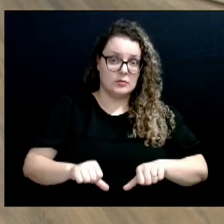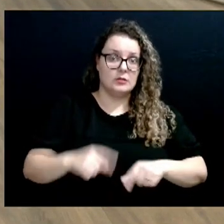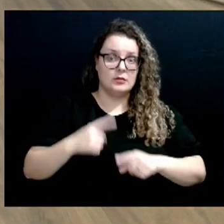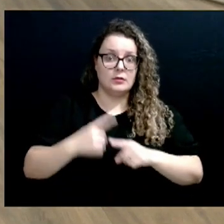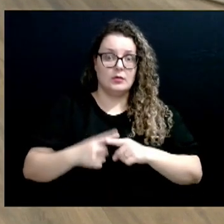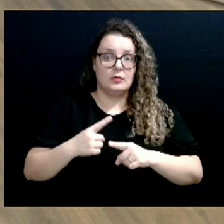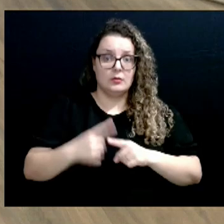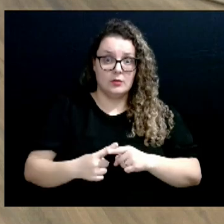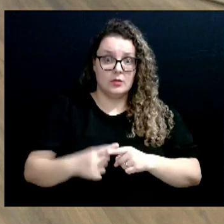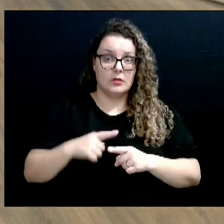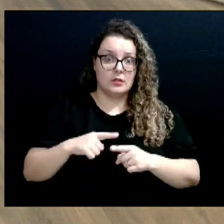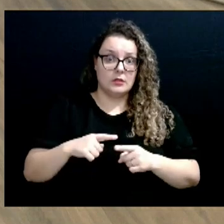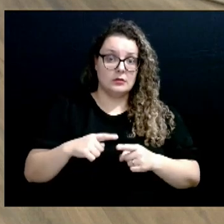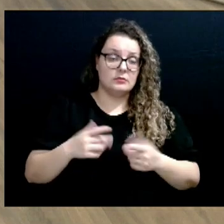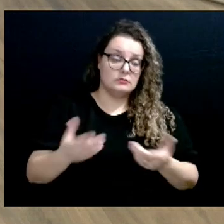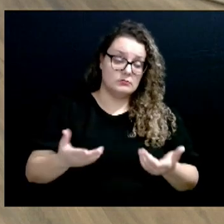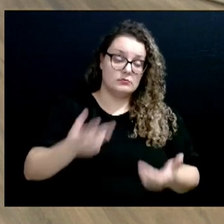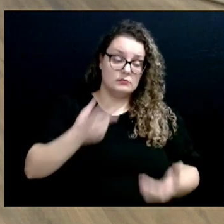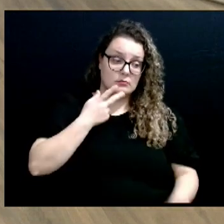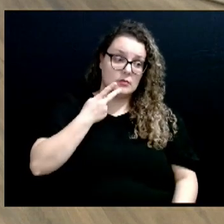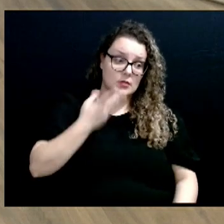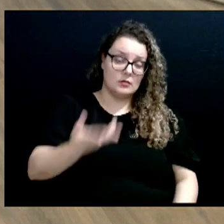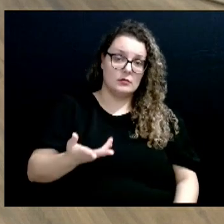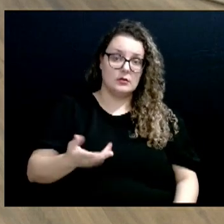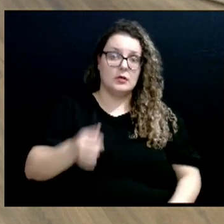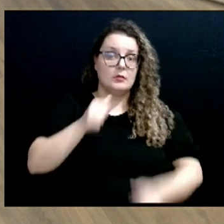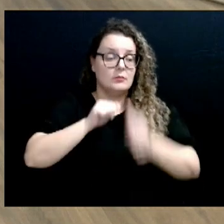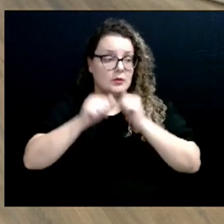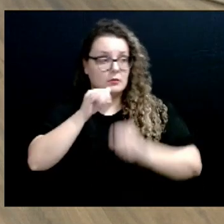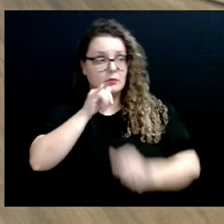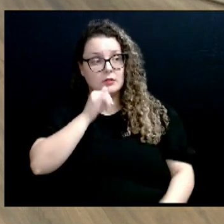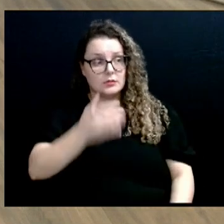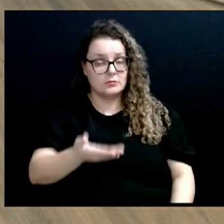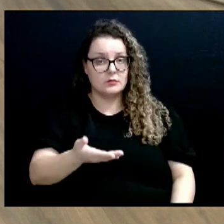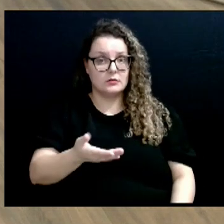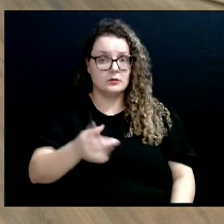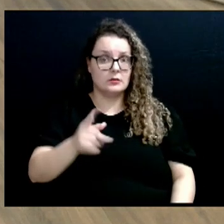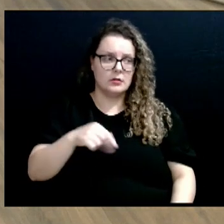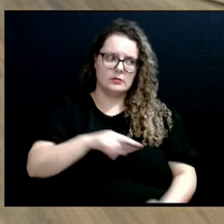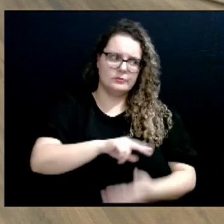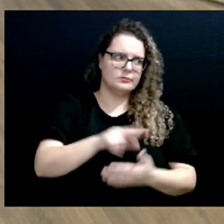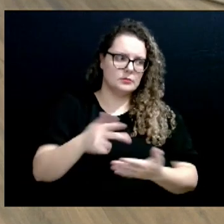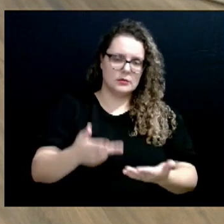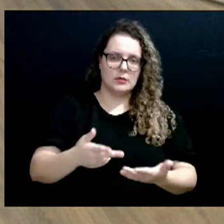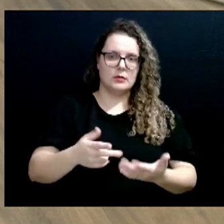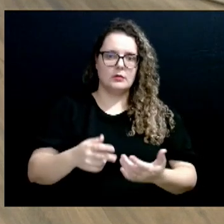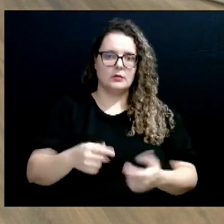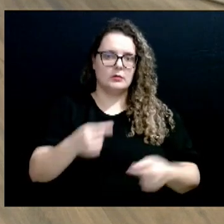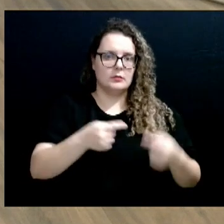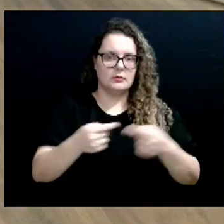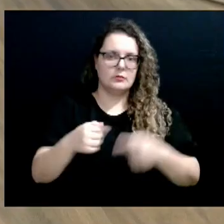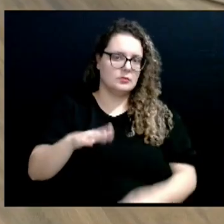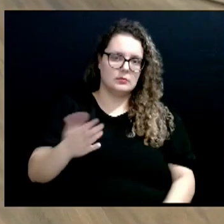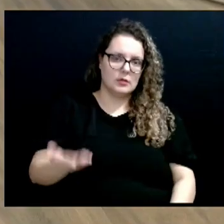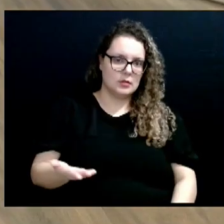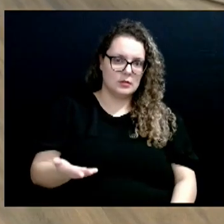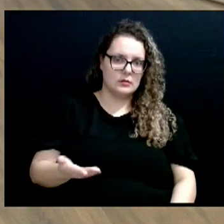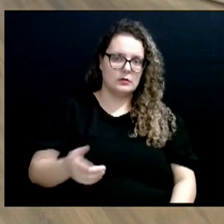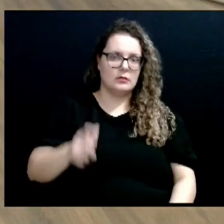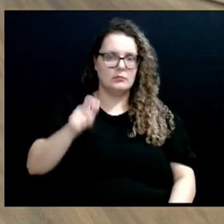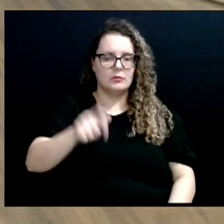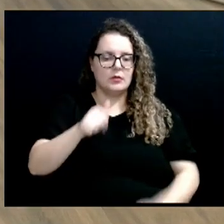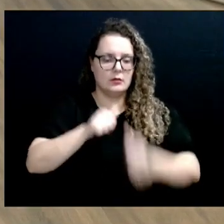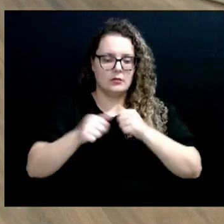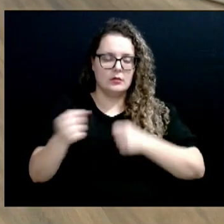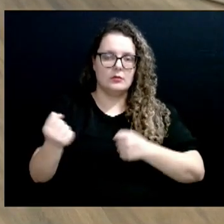questão que fala-se muito, a questão da bebida, por exemplo, é um dos pontos que mais se discute. A pessoa bebe e vai encarar